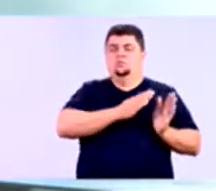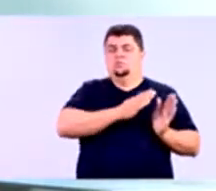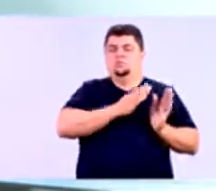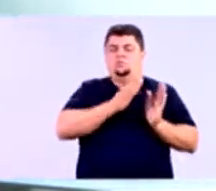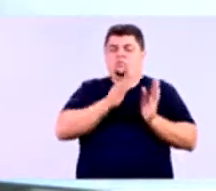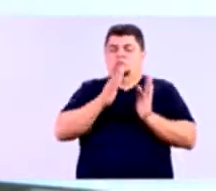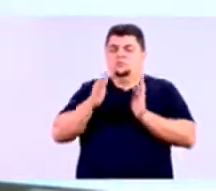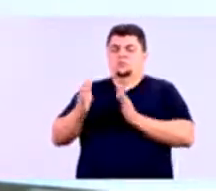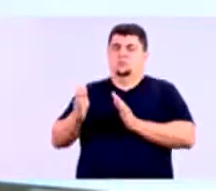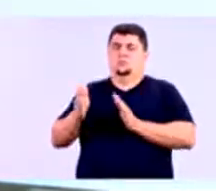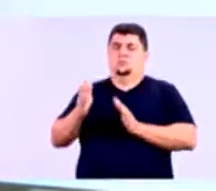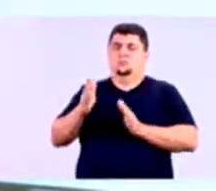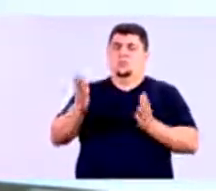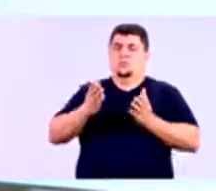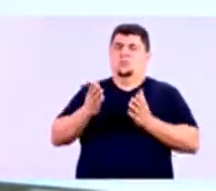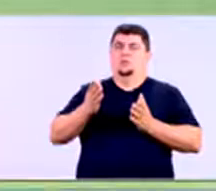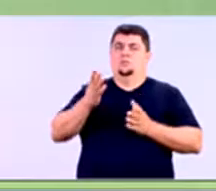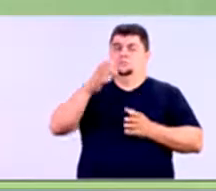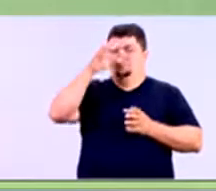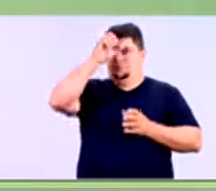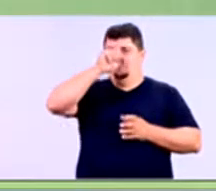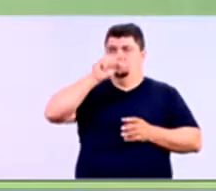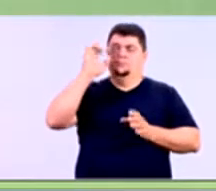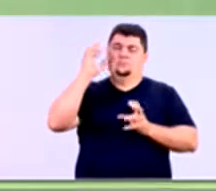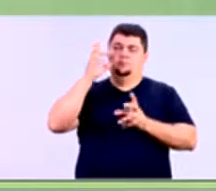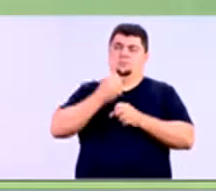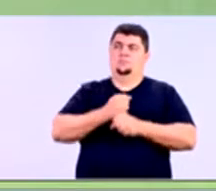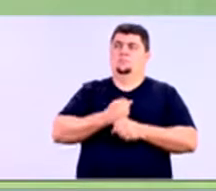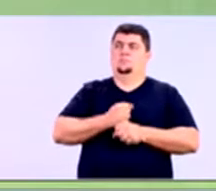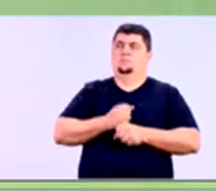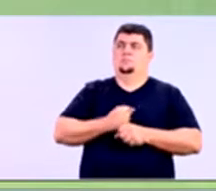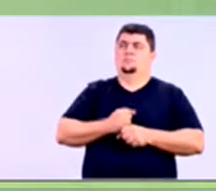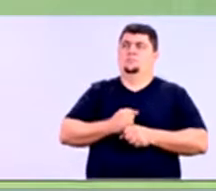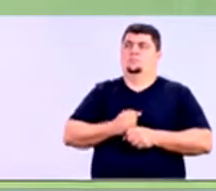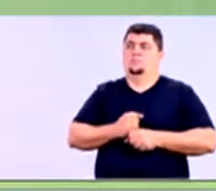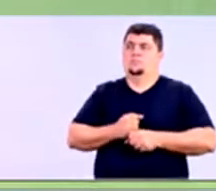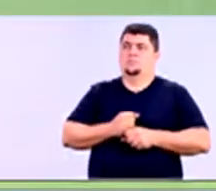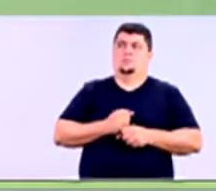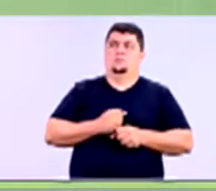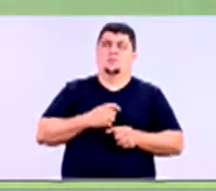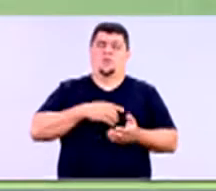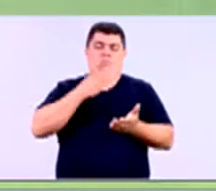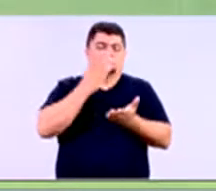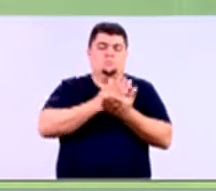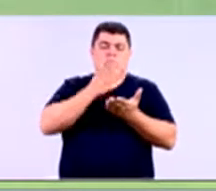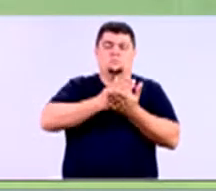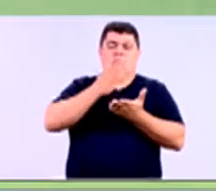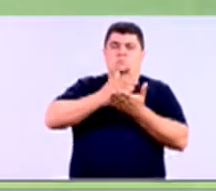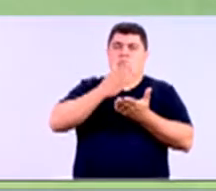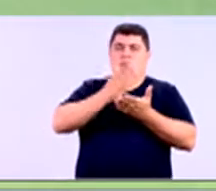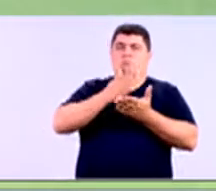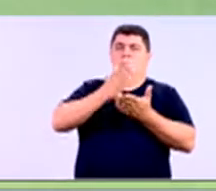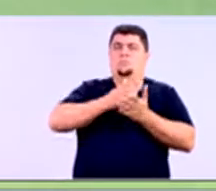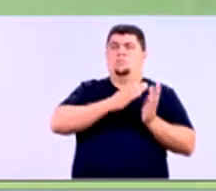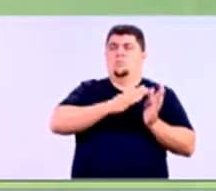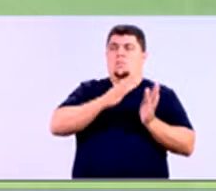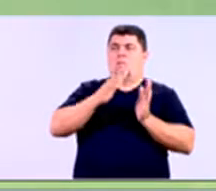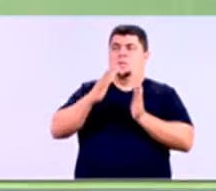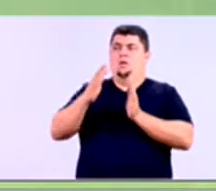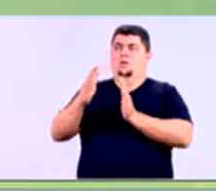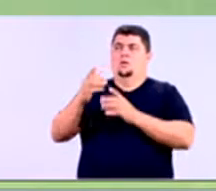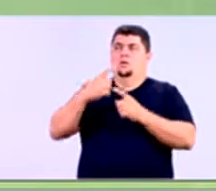acontecer? É o que a gente vai ver com o conteúdo de séries de pagamento, levando